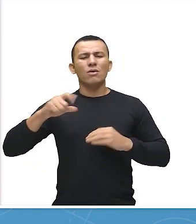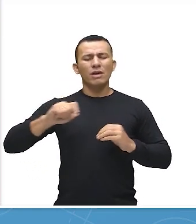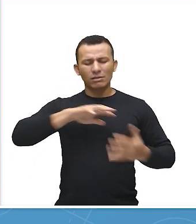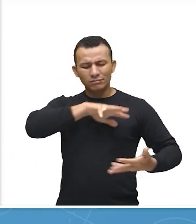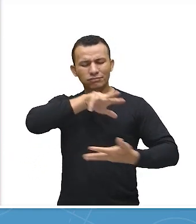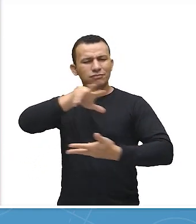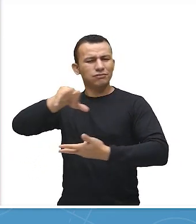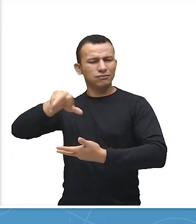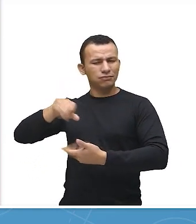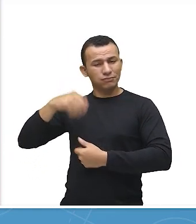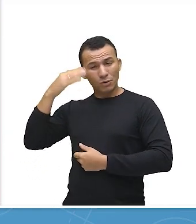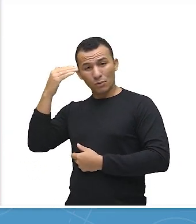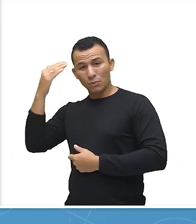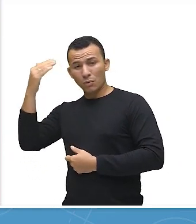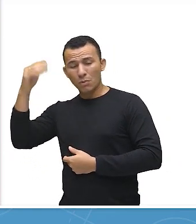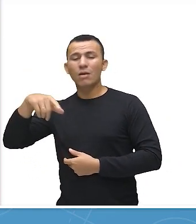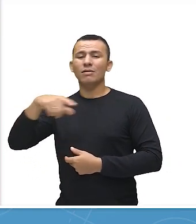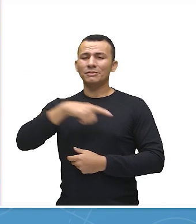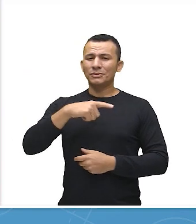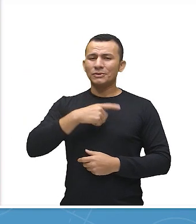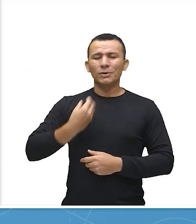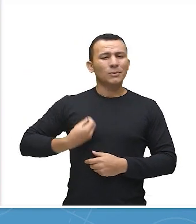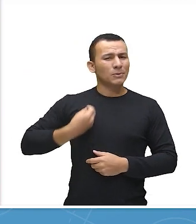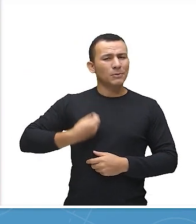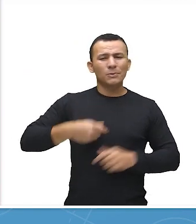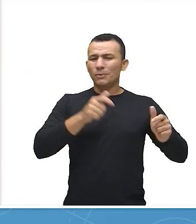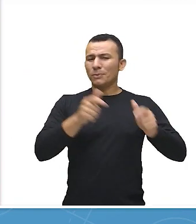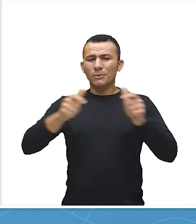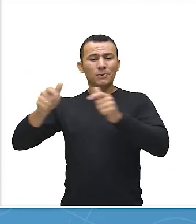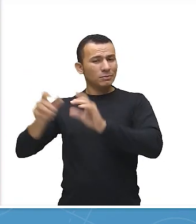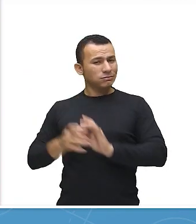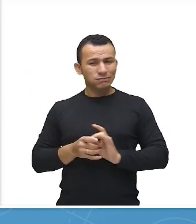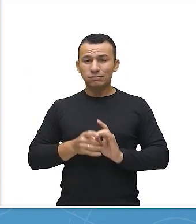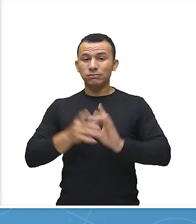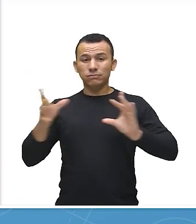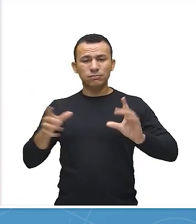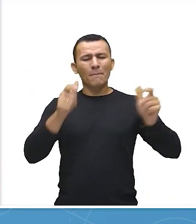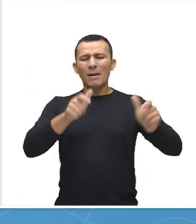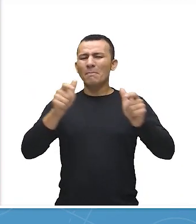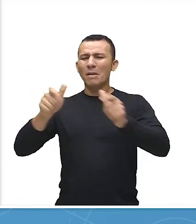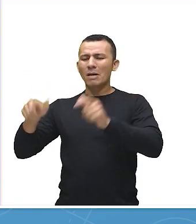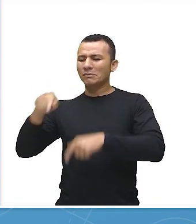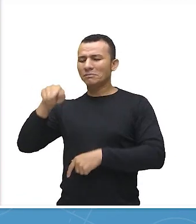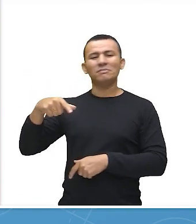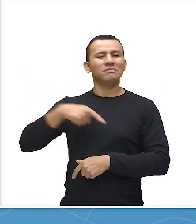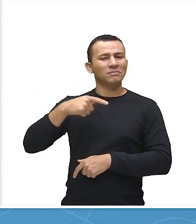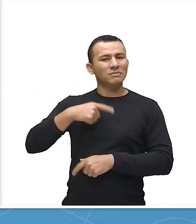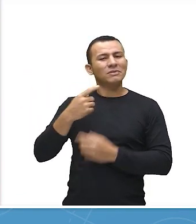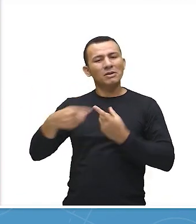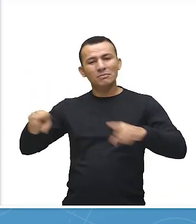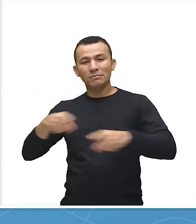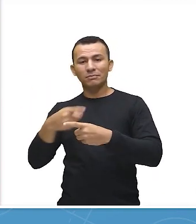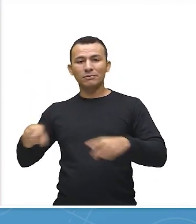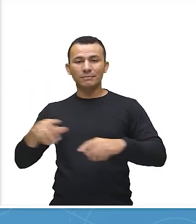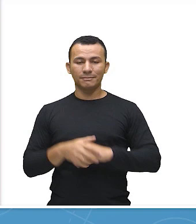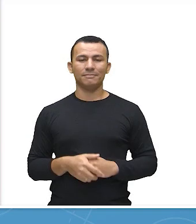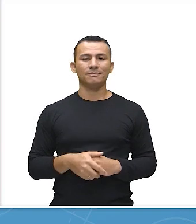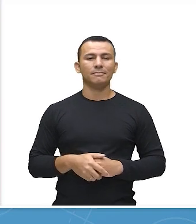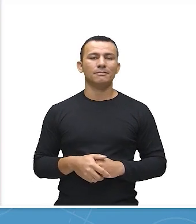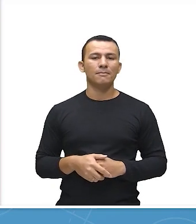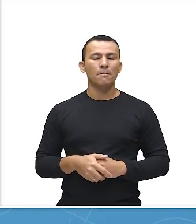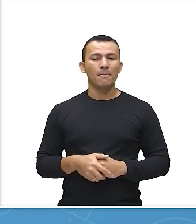escutar, durante o dia, músicas mais agitadas. A gente colocou até vários tipos de música que vocês escutem e a gente percebeu que todo mundo gosta